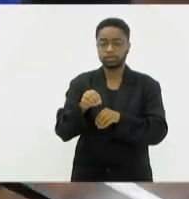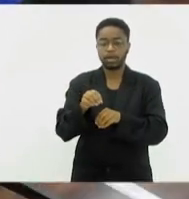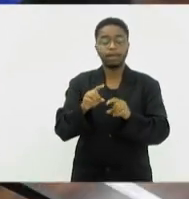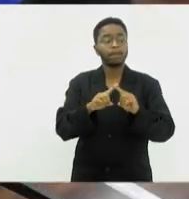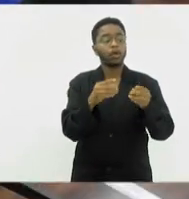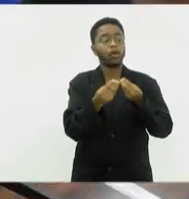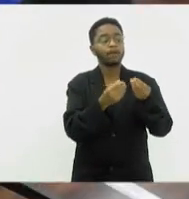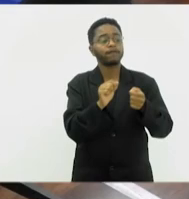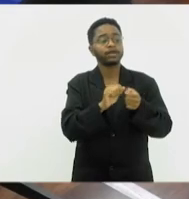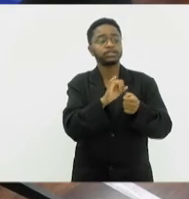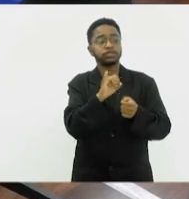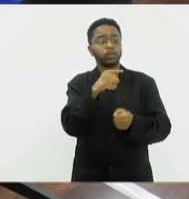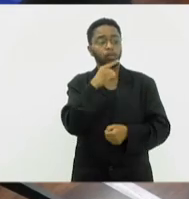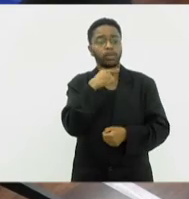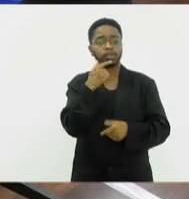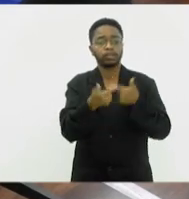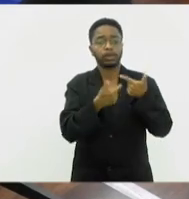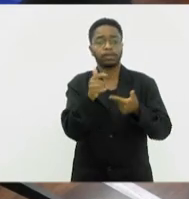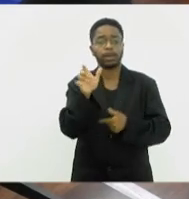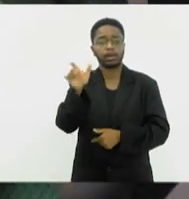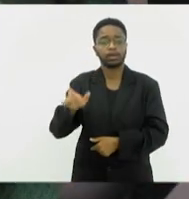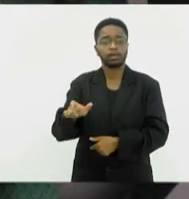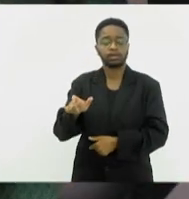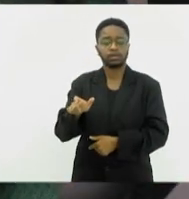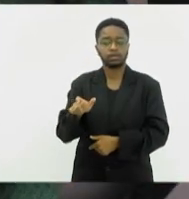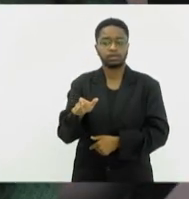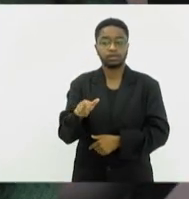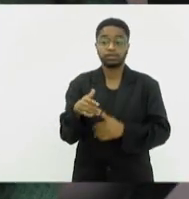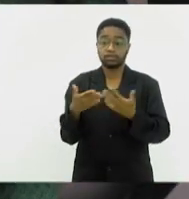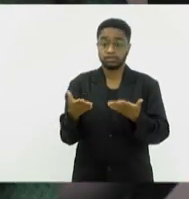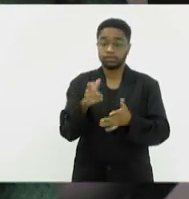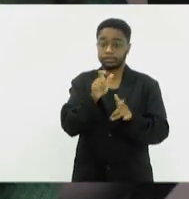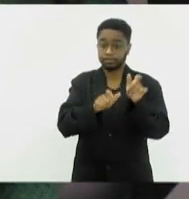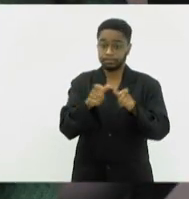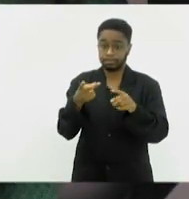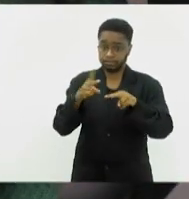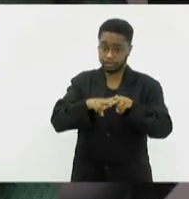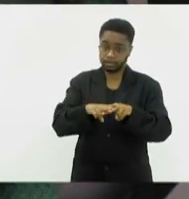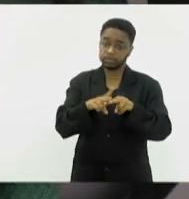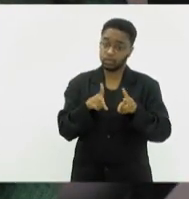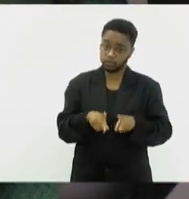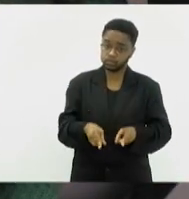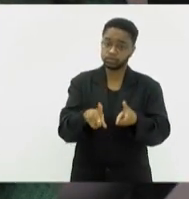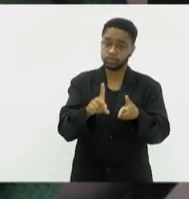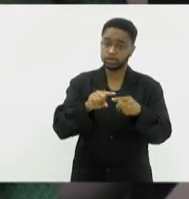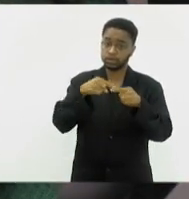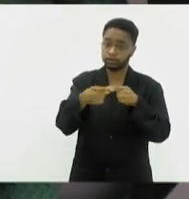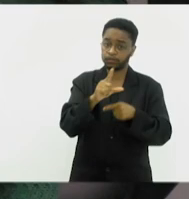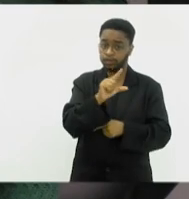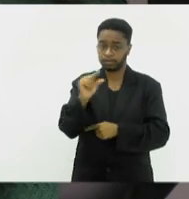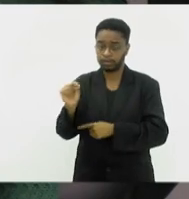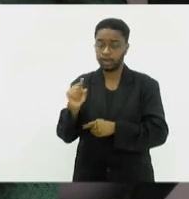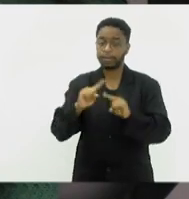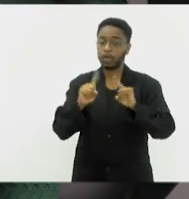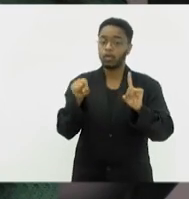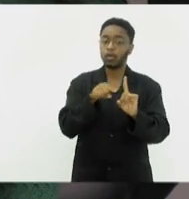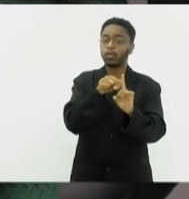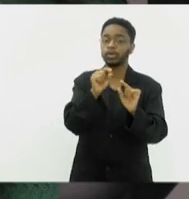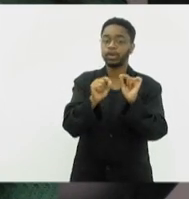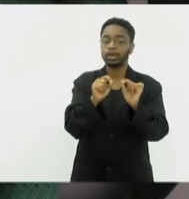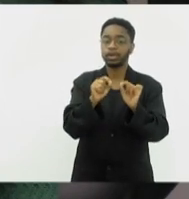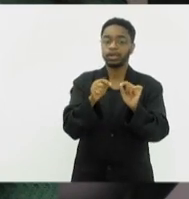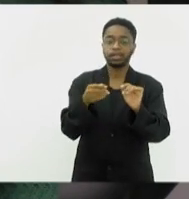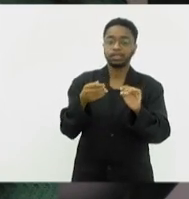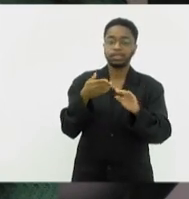enquanto não consegue trabalhar essas pessoas? Então, quem está preso está lá, vai cumprir a pena, vai sair. O propósito é não entrar